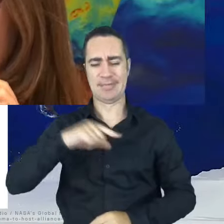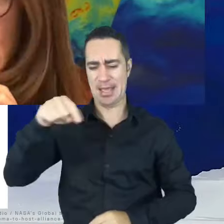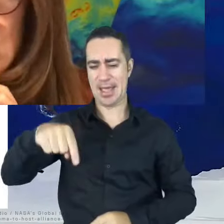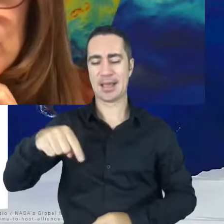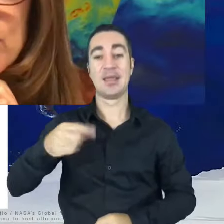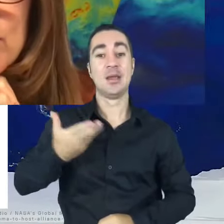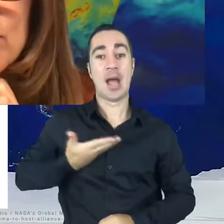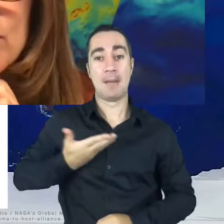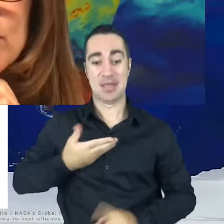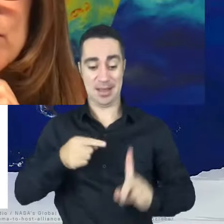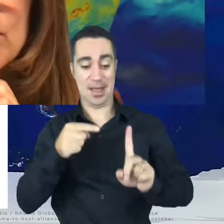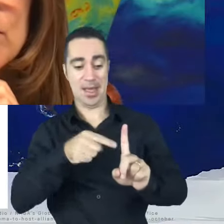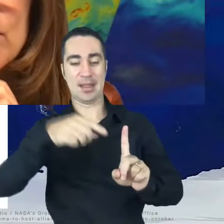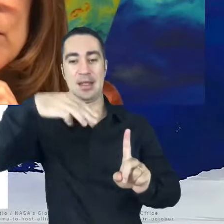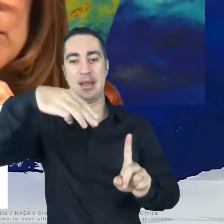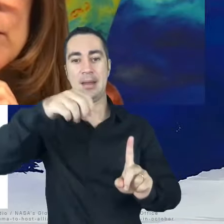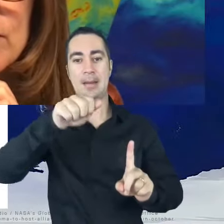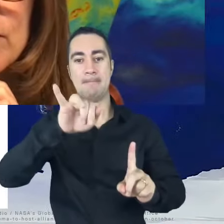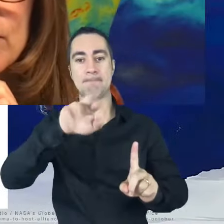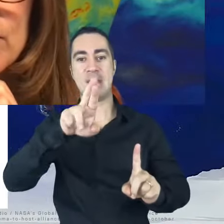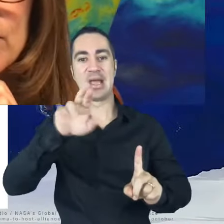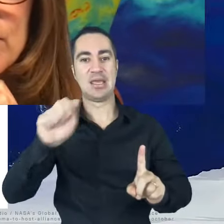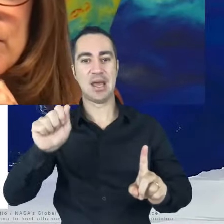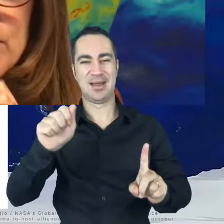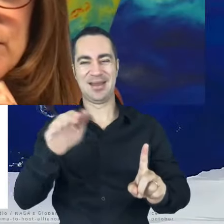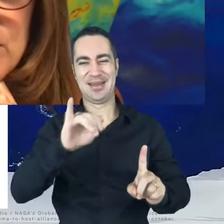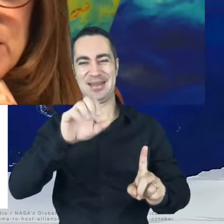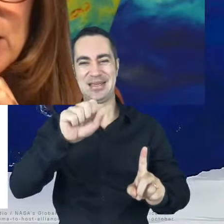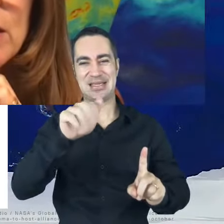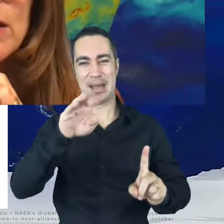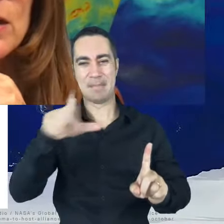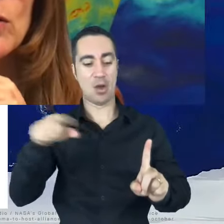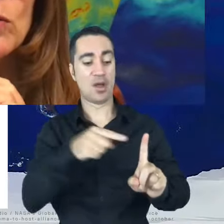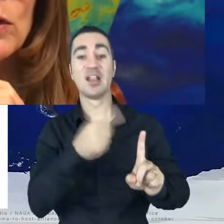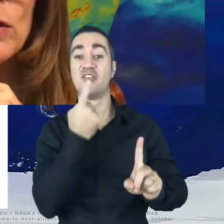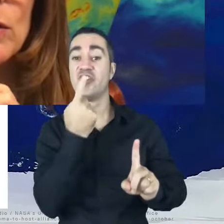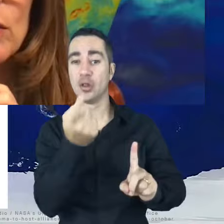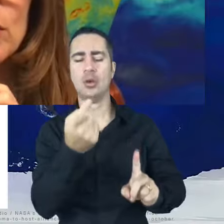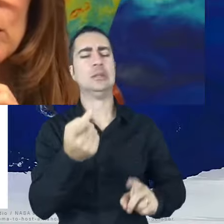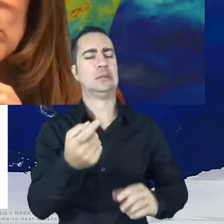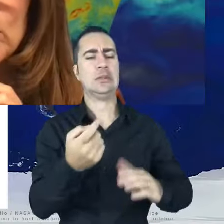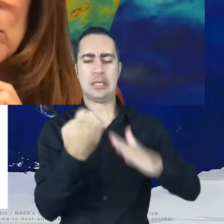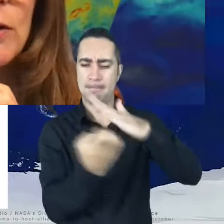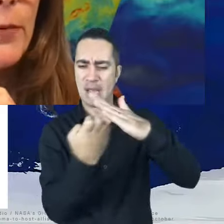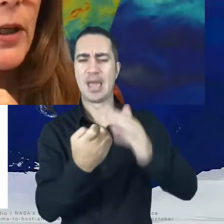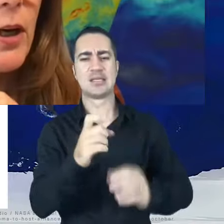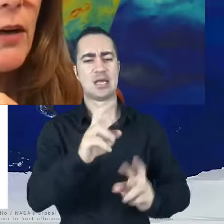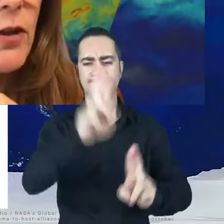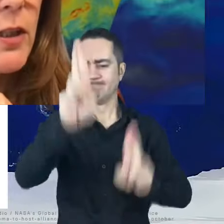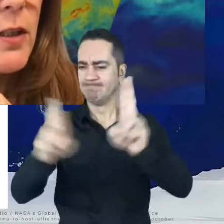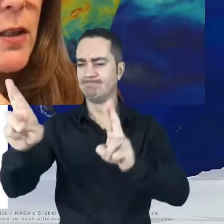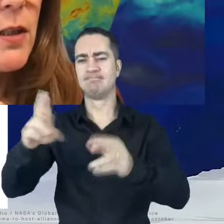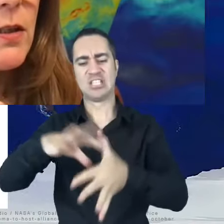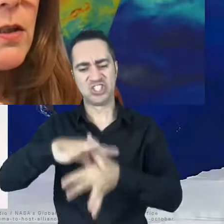Qual a importância da governança para a sustentabilidade? Essa é uma boa.